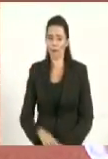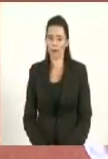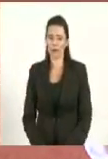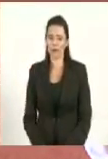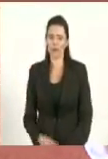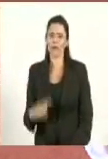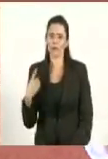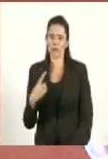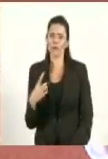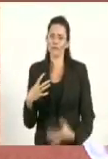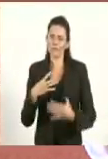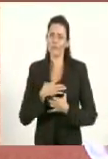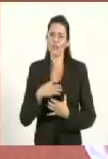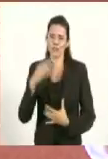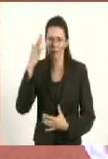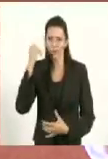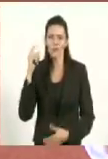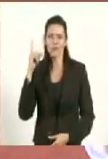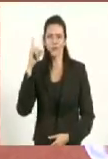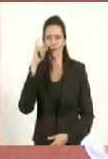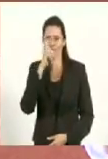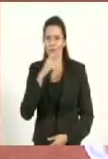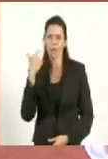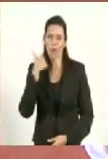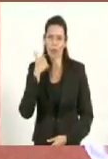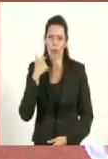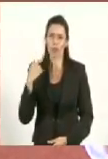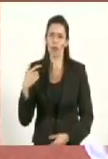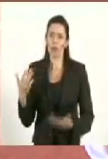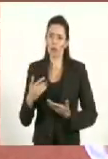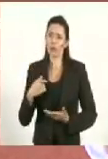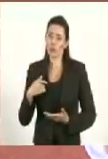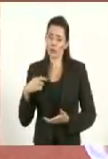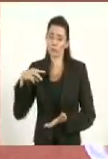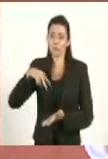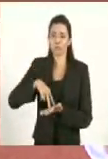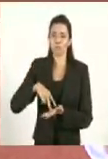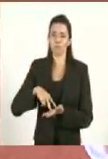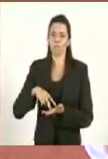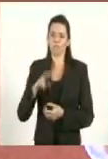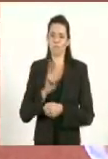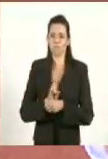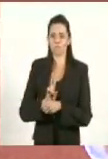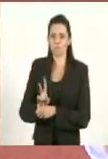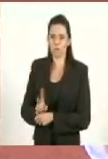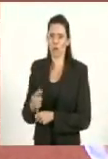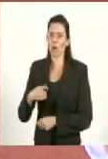Sabemos realmente das dificuldades, e aqui faço essa defesa por conhecer, né? Conhecer de